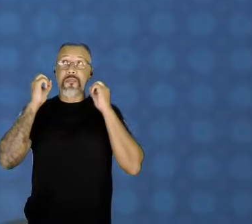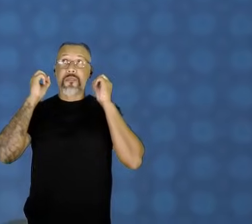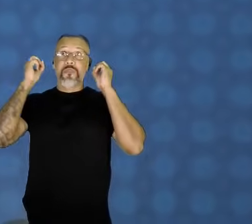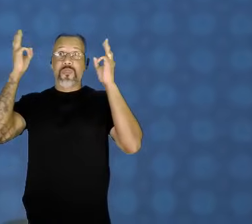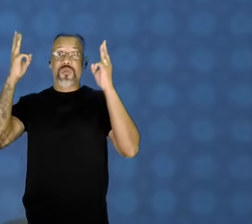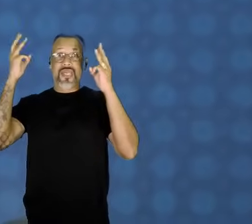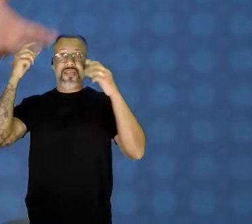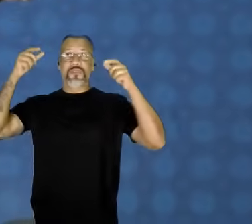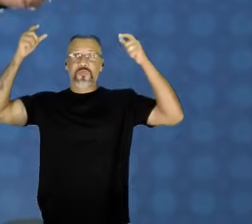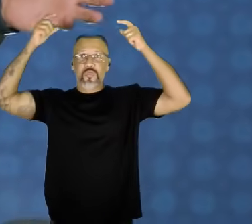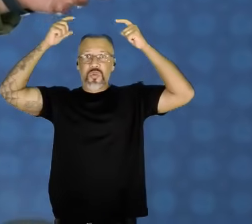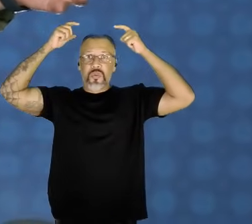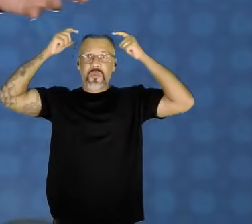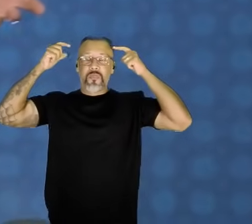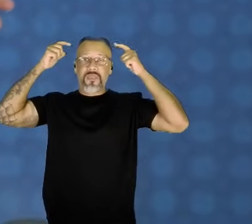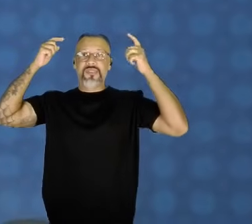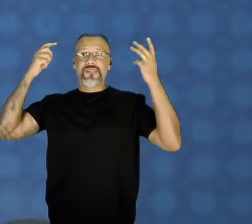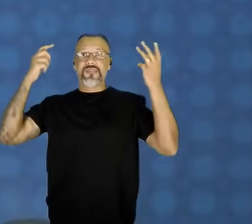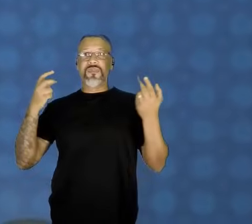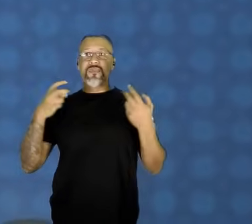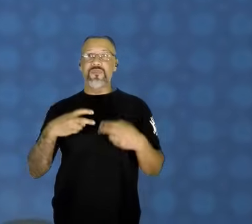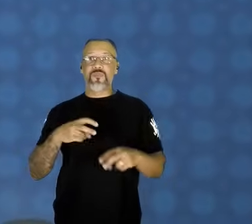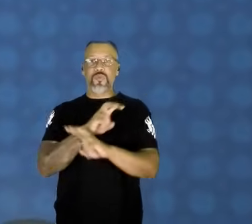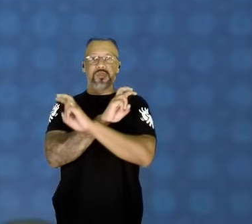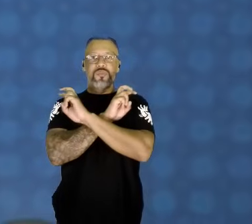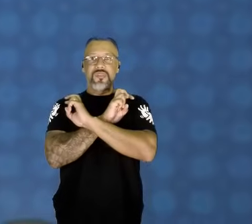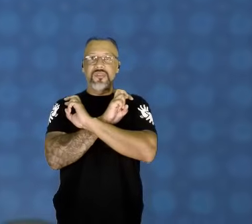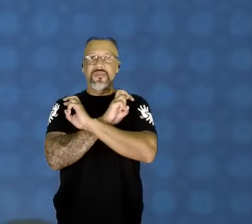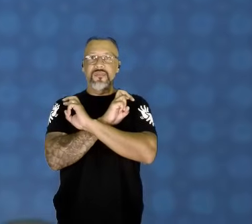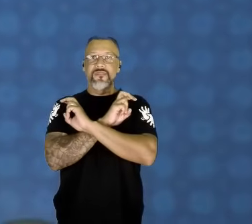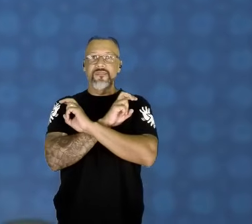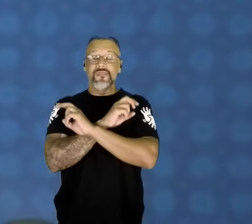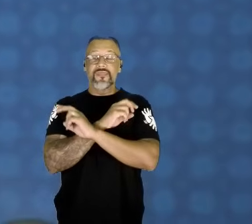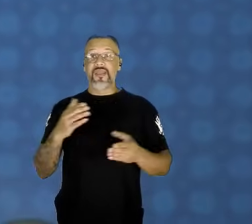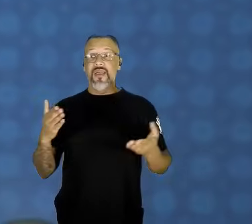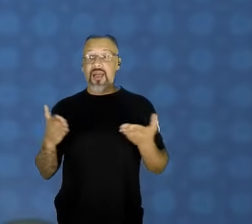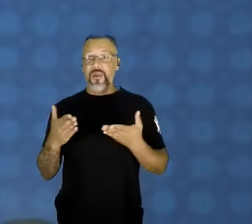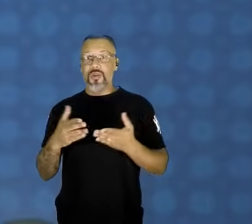terra estéril que é o deserto do Sinai.